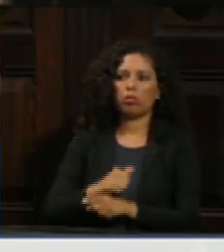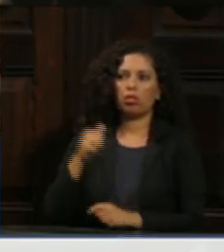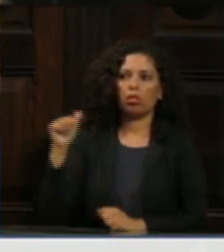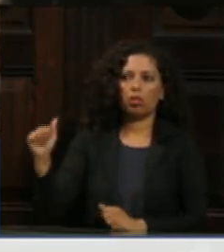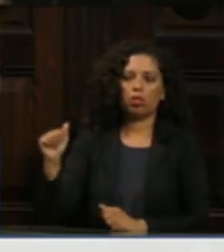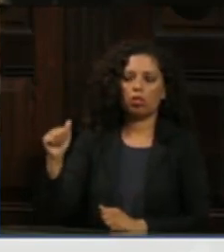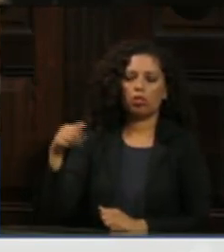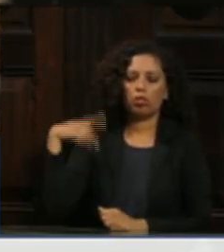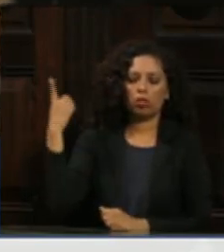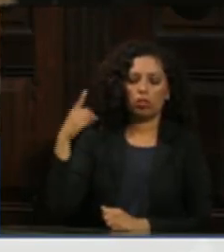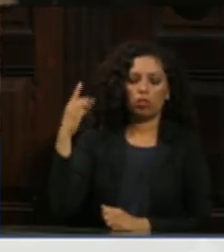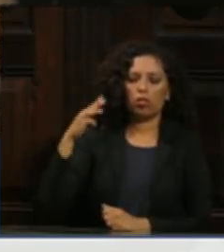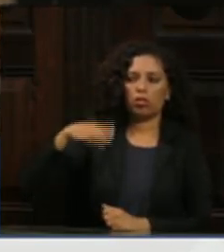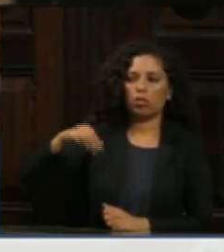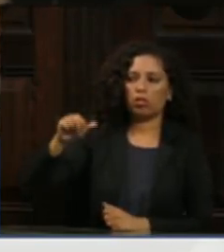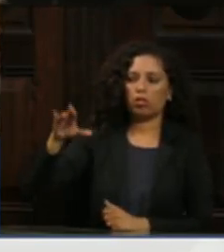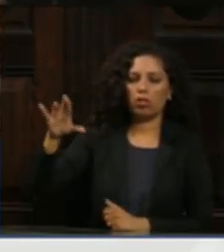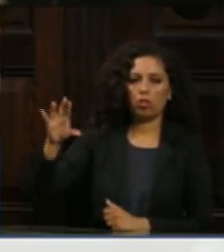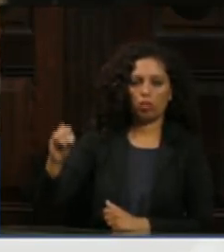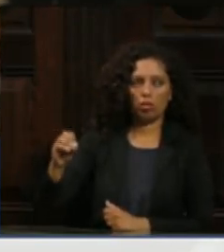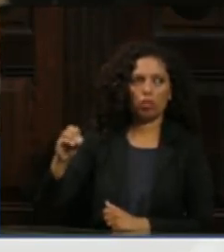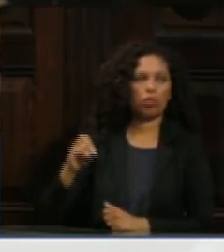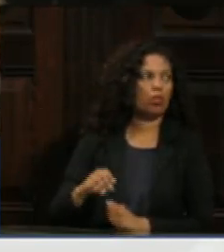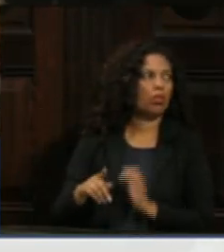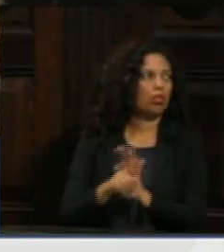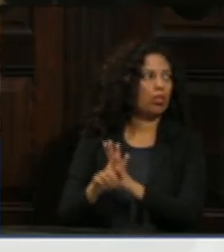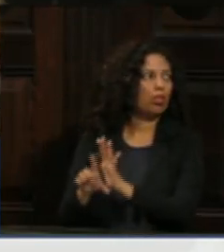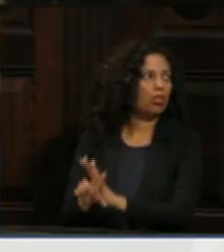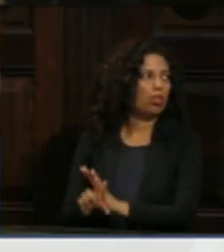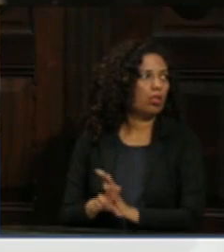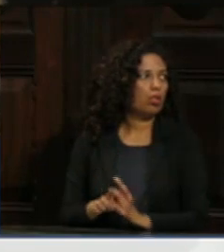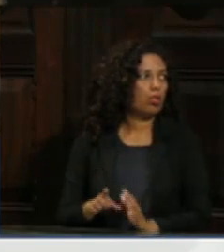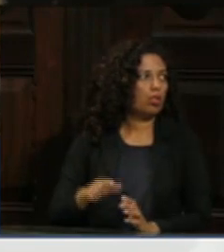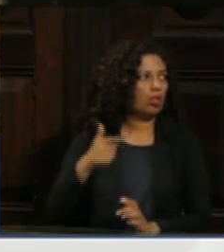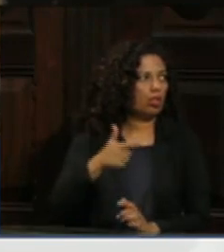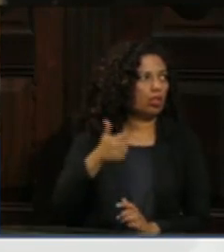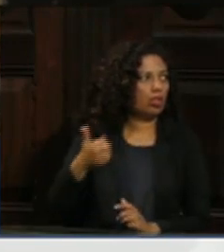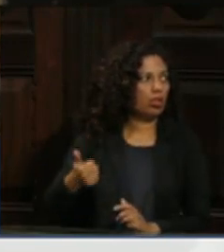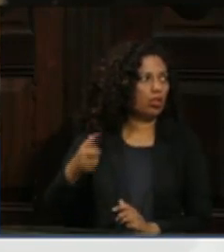4498/2018, autoria deputados Luiz Paulo, Gilberto Palmares e Zaqueu Teixeira.